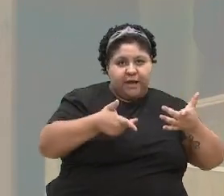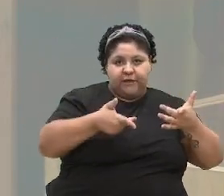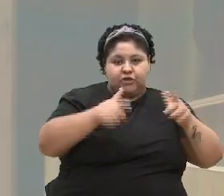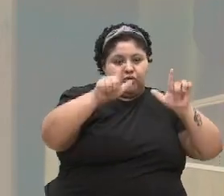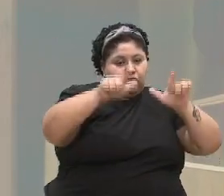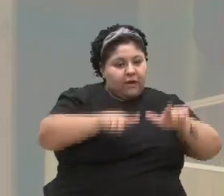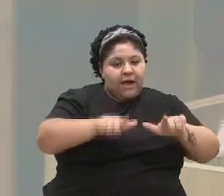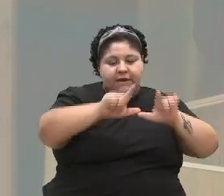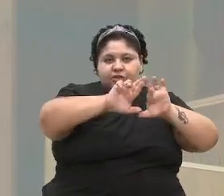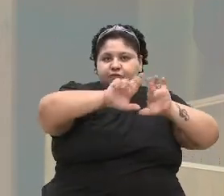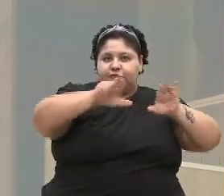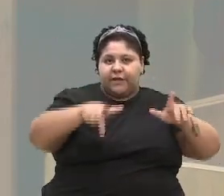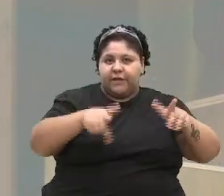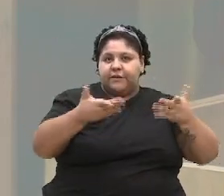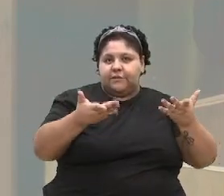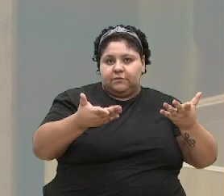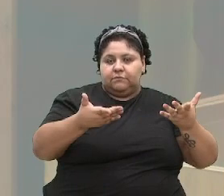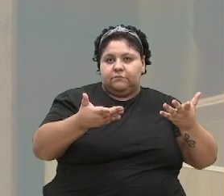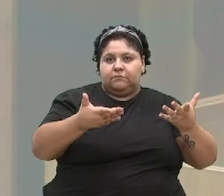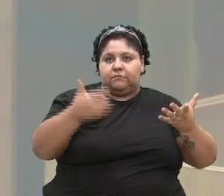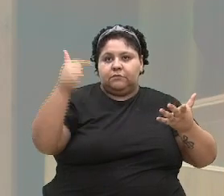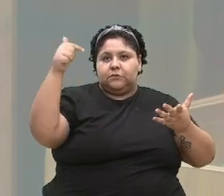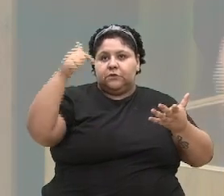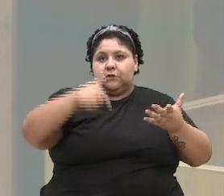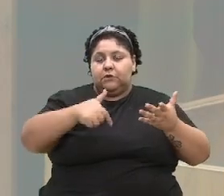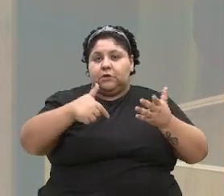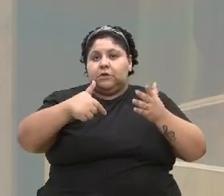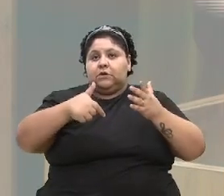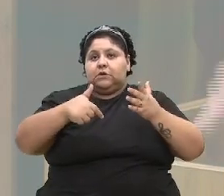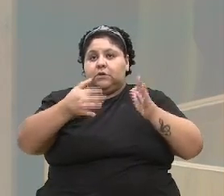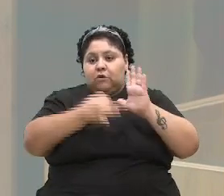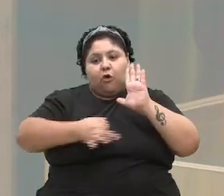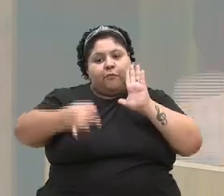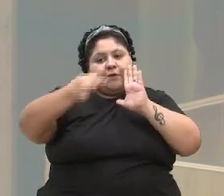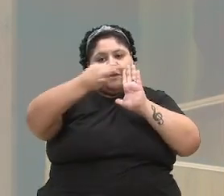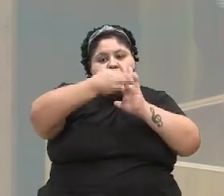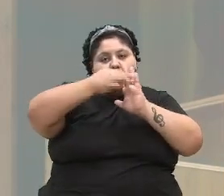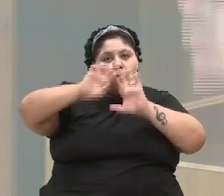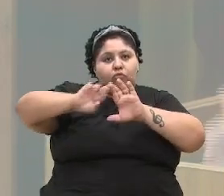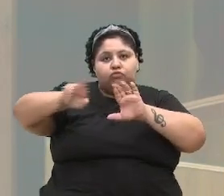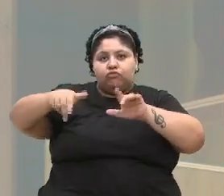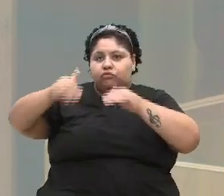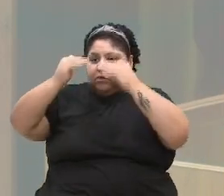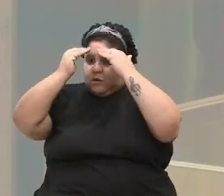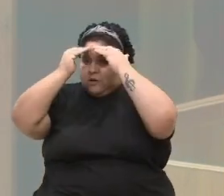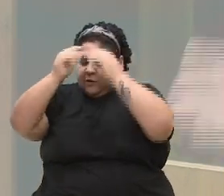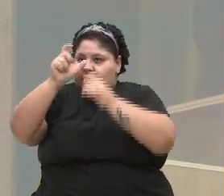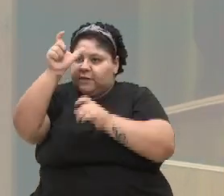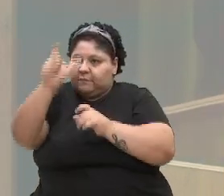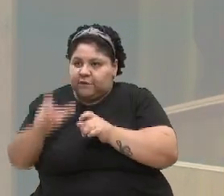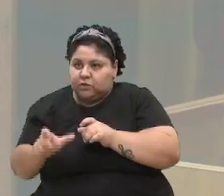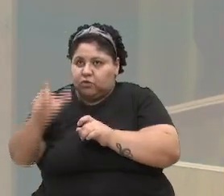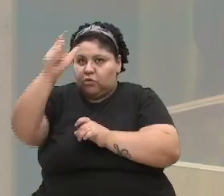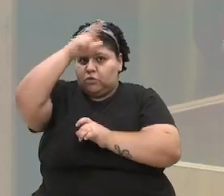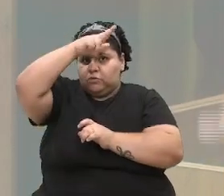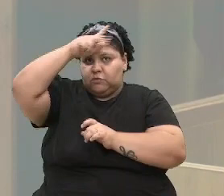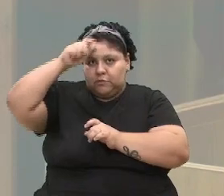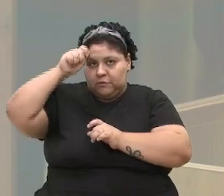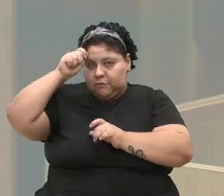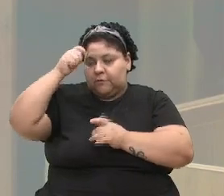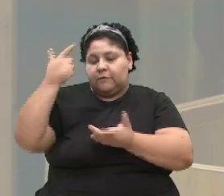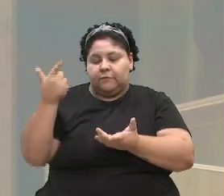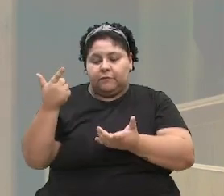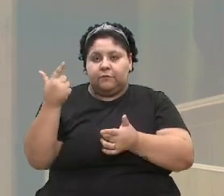poder legislativo. Estou na oposição, respeito a pessoa e a figura do prefeito, por quem